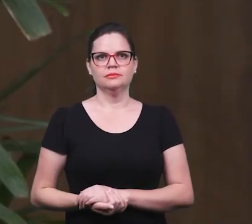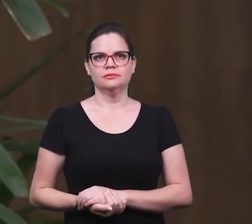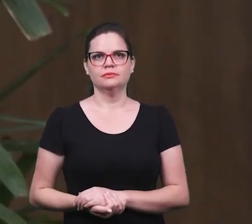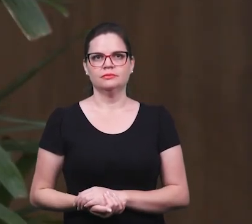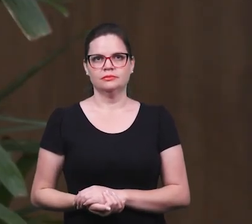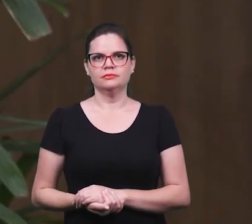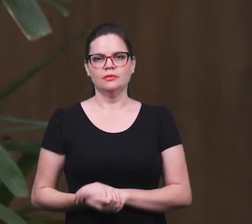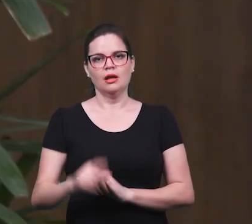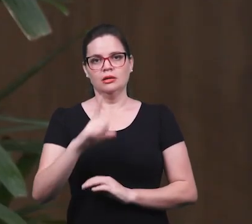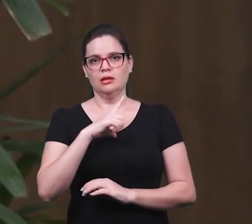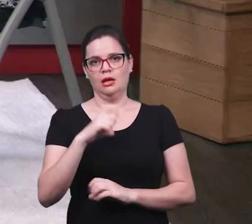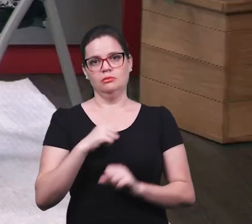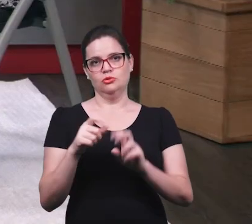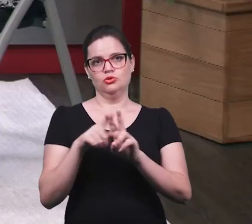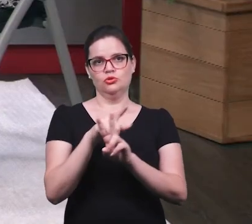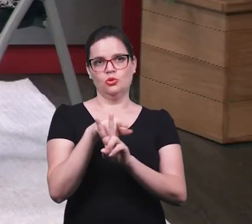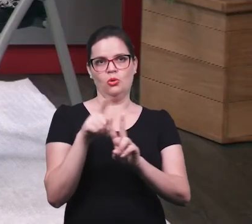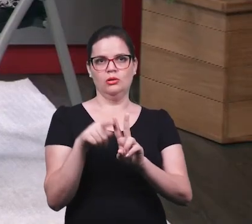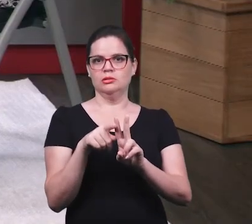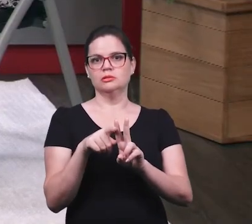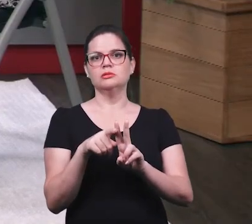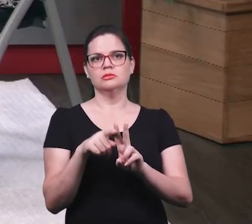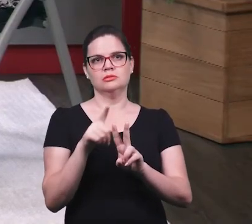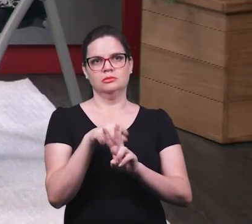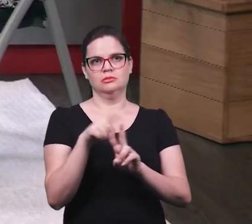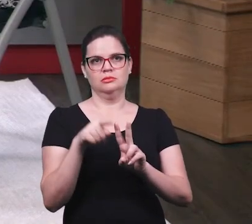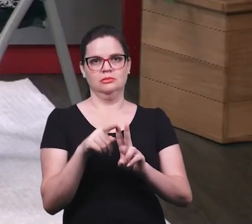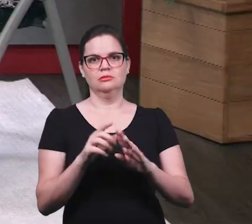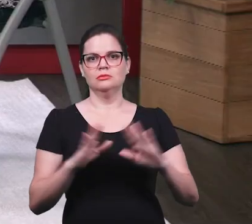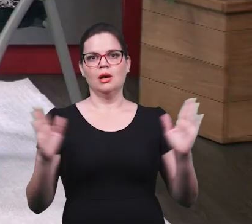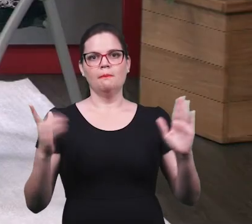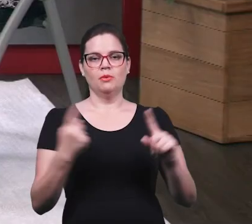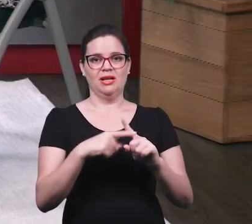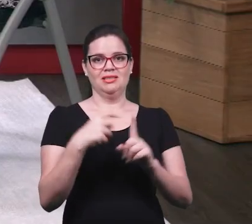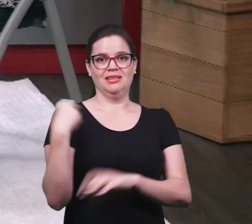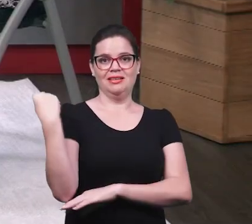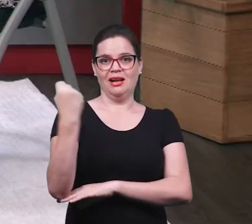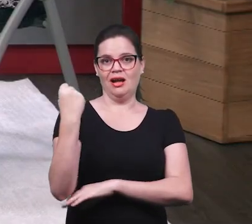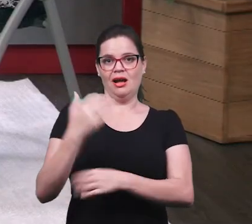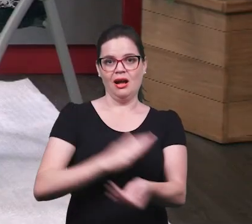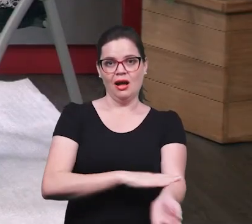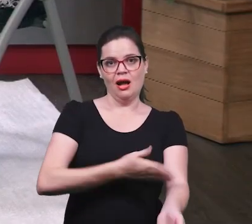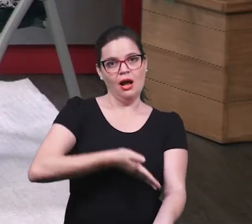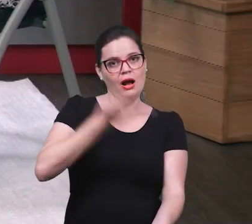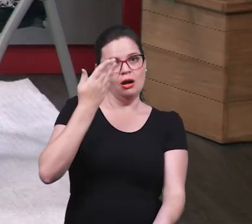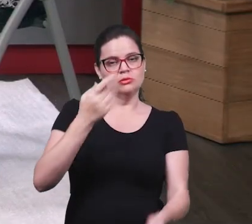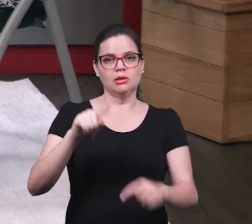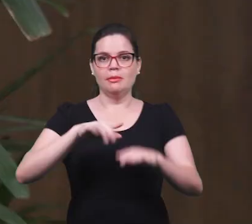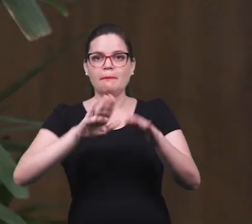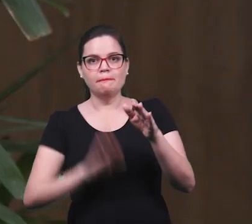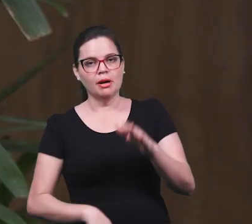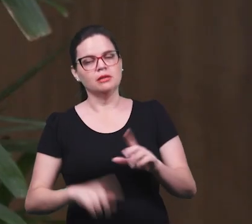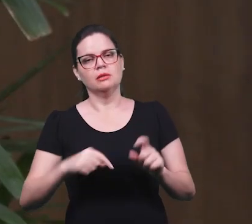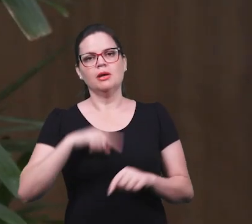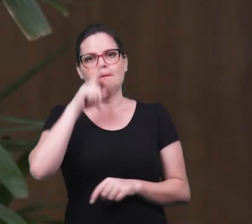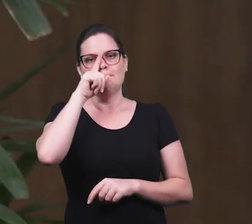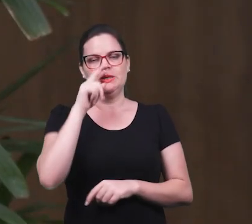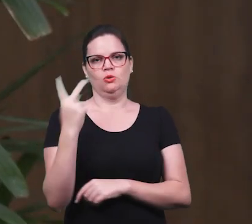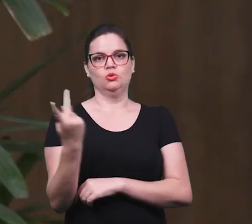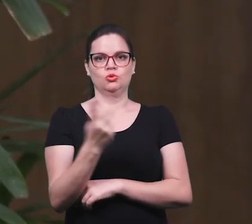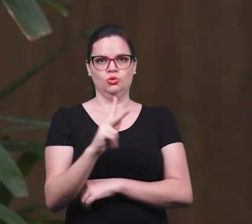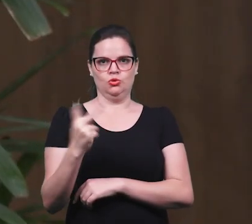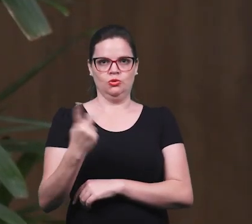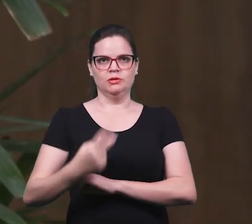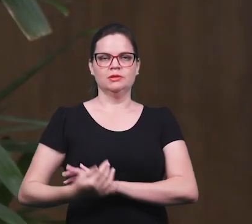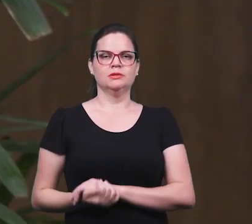os extremos, né, Ariela? Sim, Né, os extremos que são muito perigosos. entendi. Muito bom. E vamos lá. Além